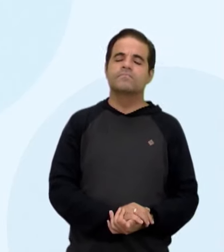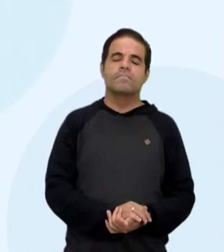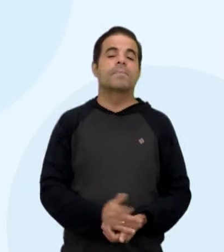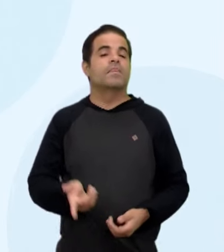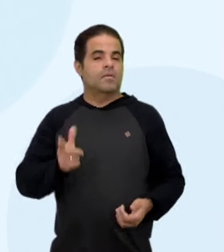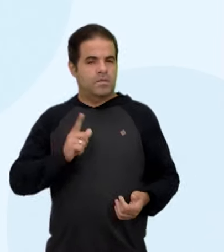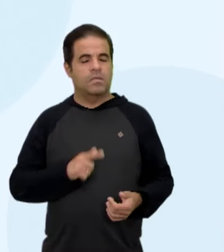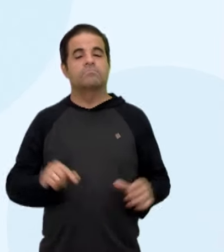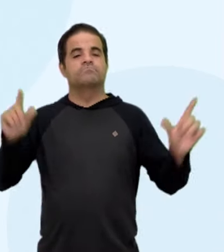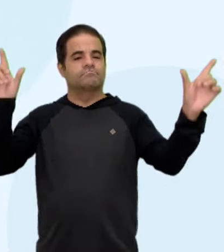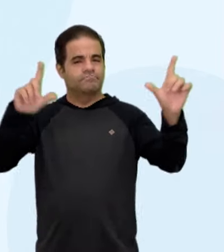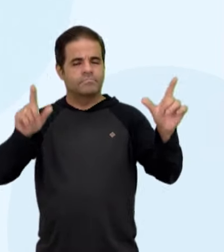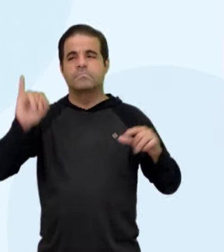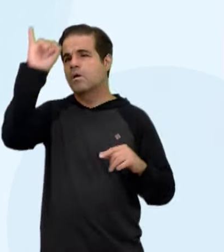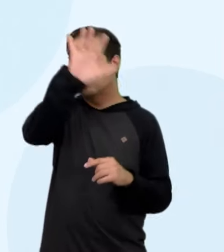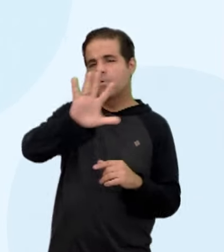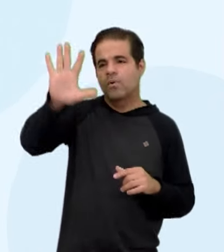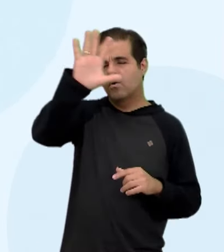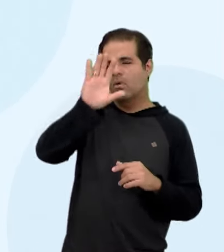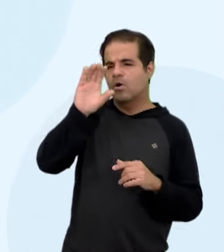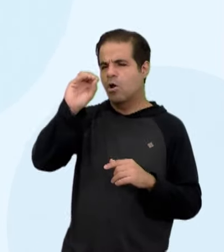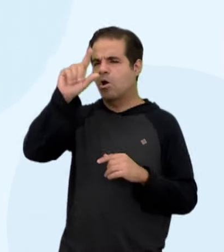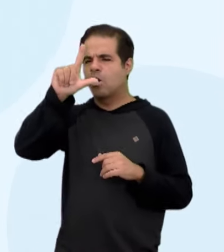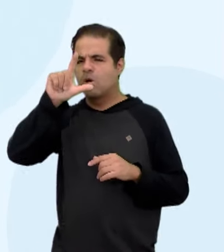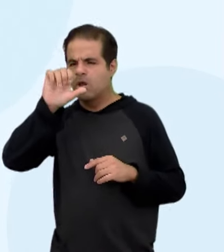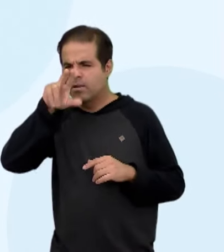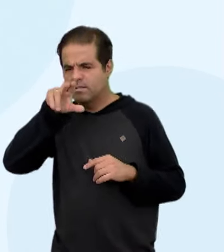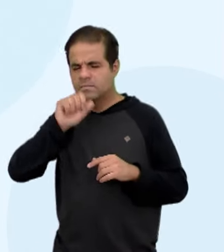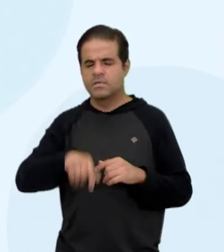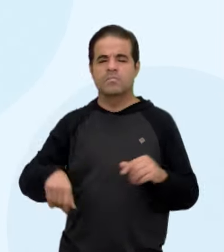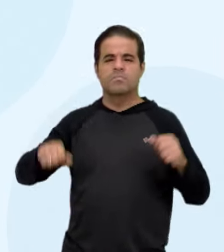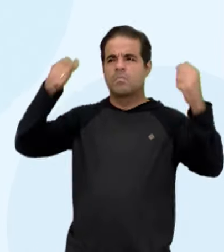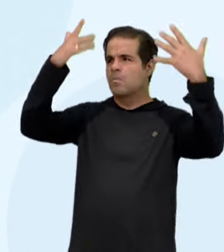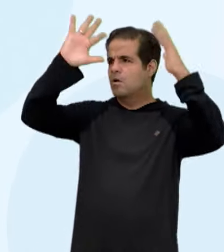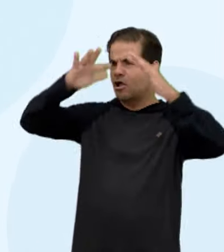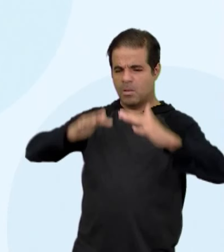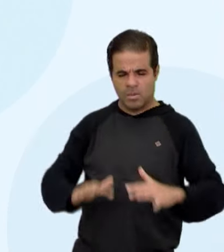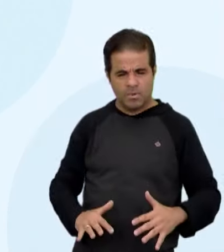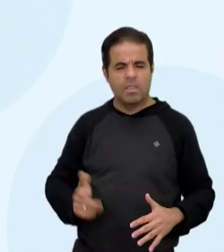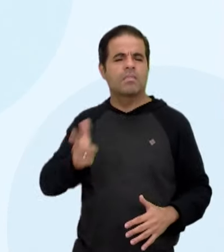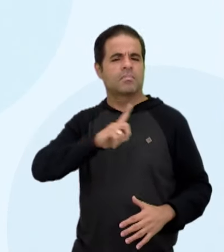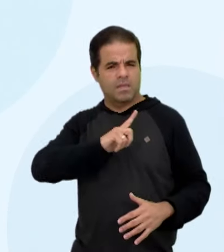ali na nossa telinha, né, uma imagem do Coliseu, né, das ruínas do Coliseu.